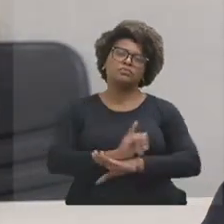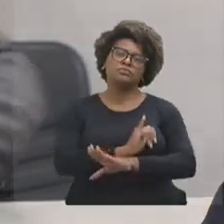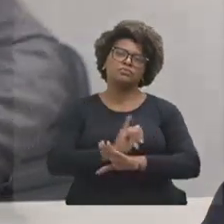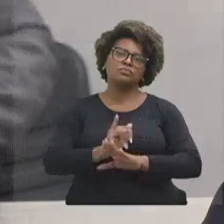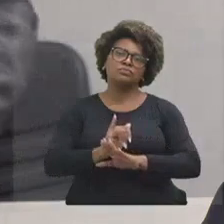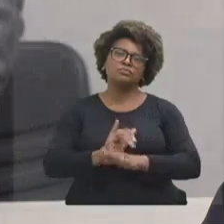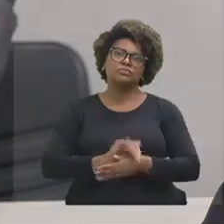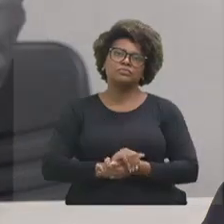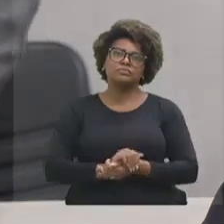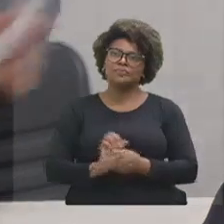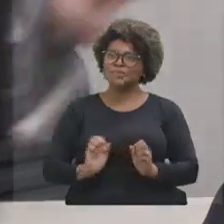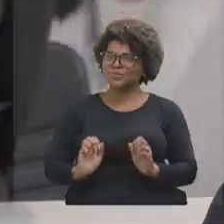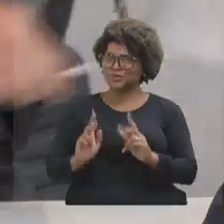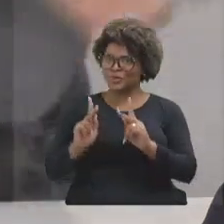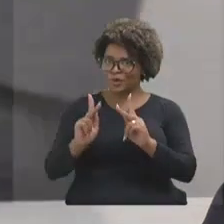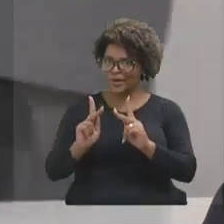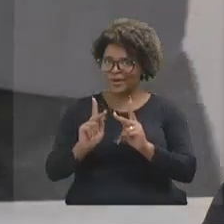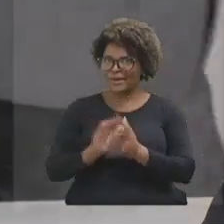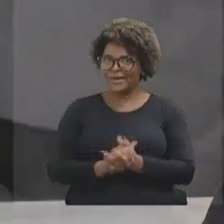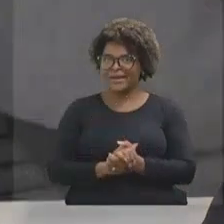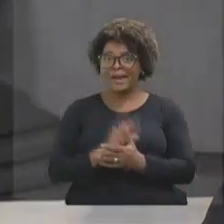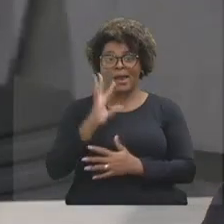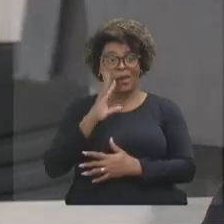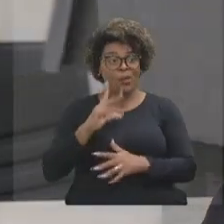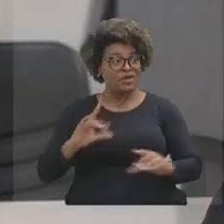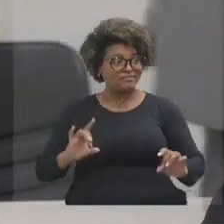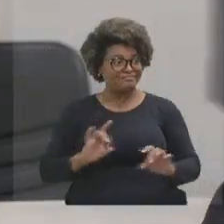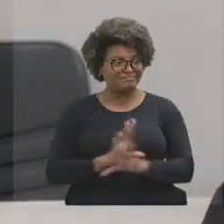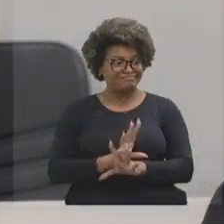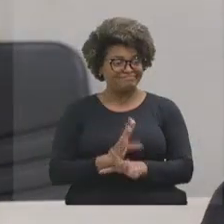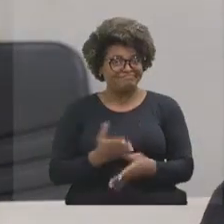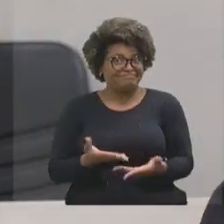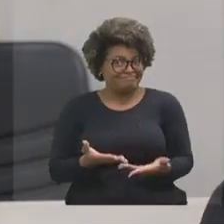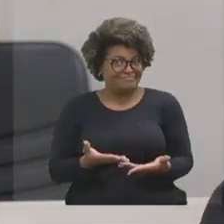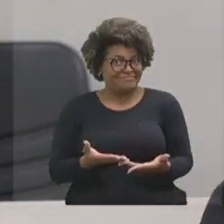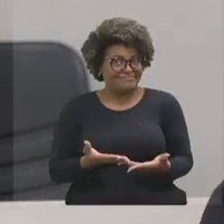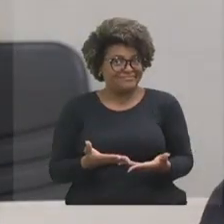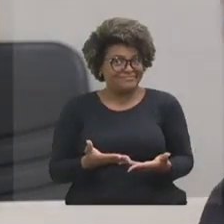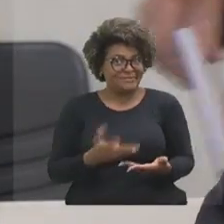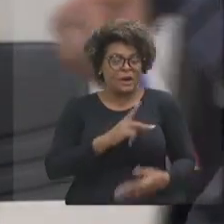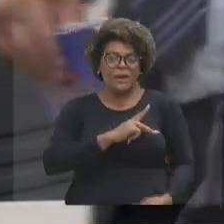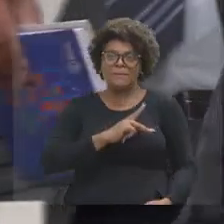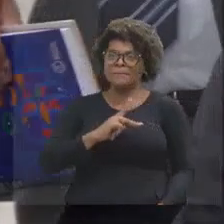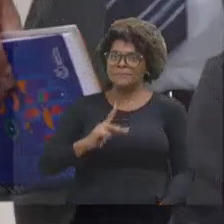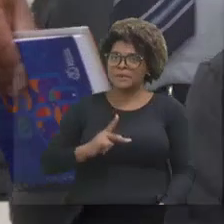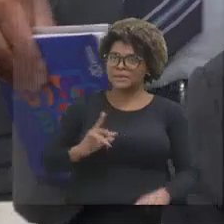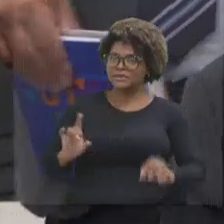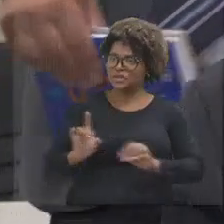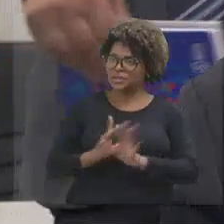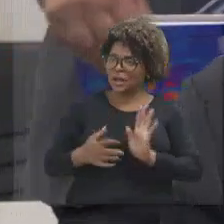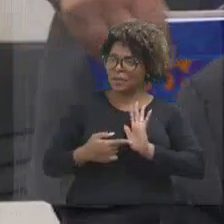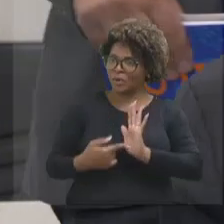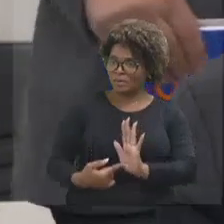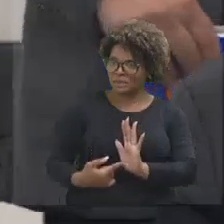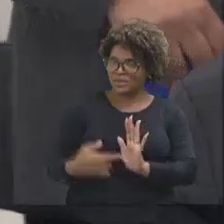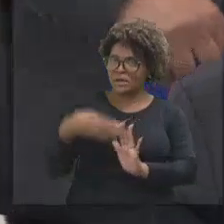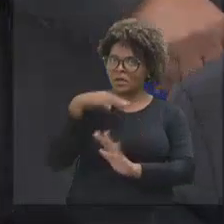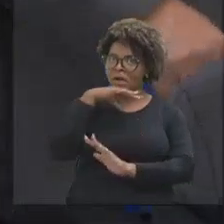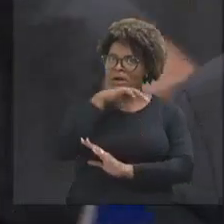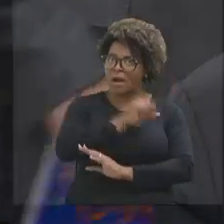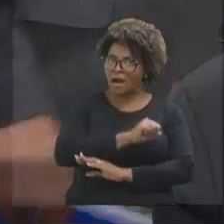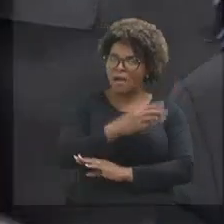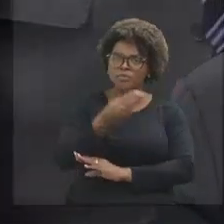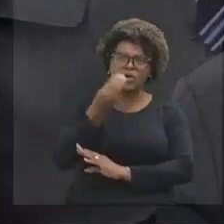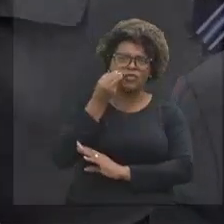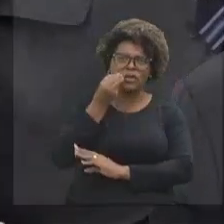Ok gente acho que terminou Presidente terminou apresentação e de forma rápida eu